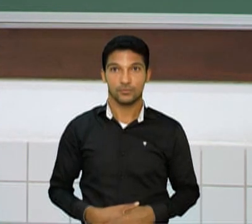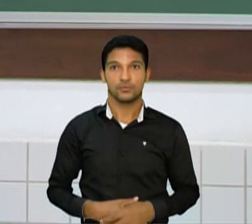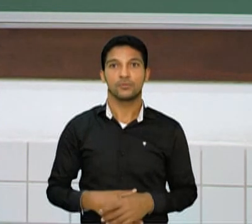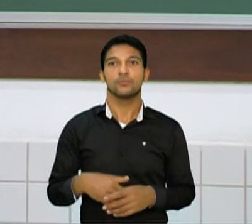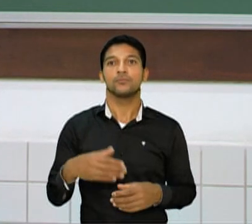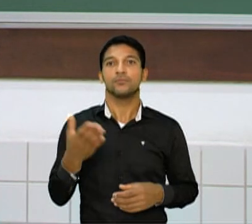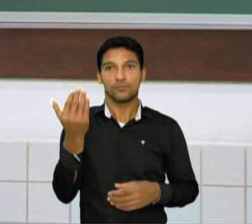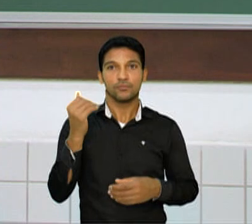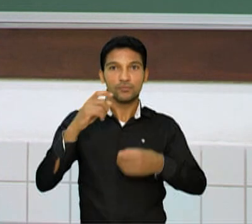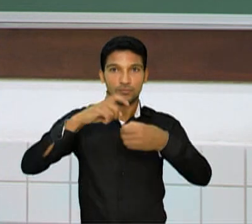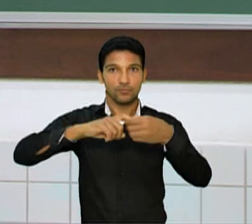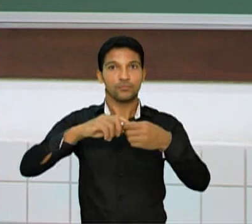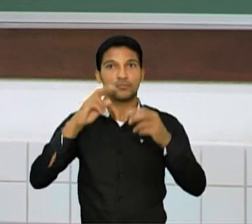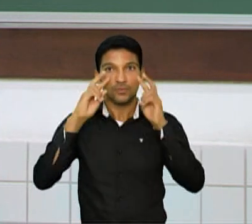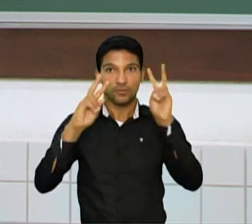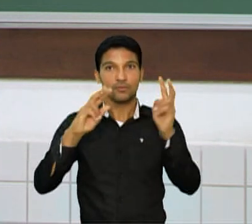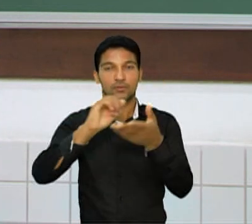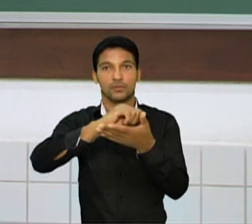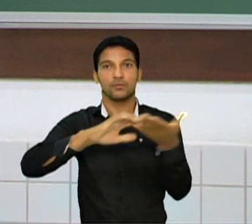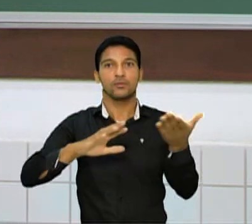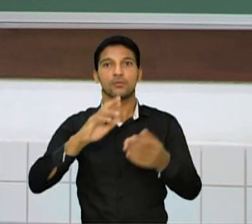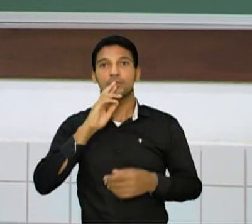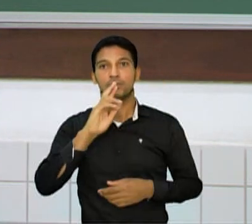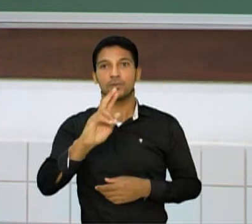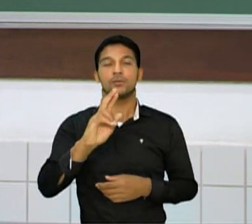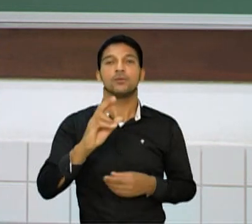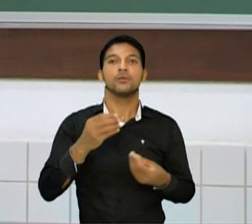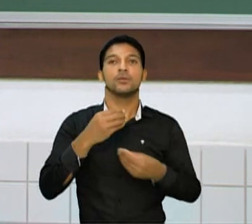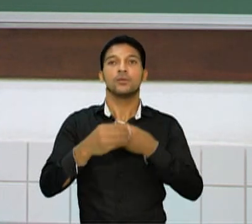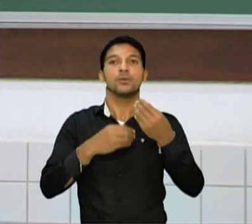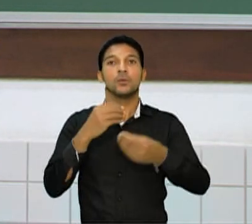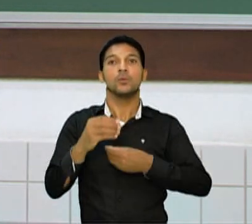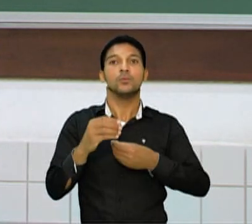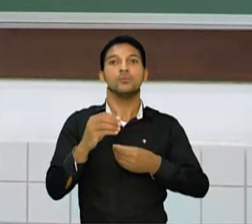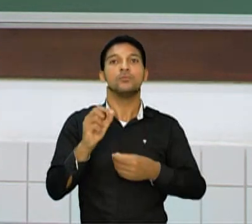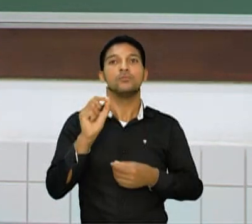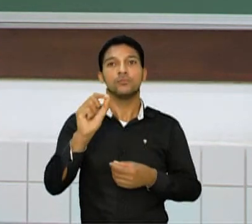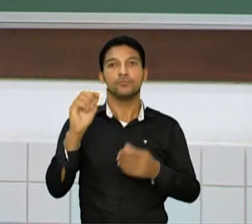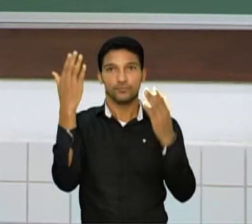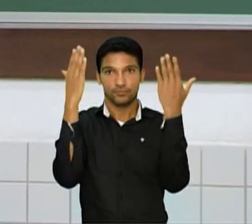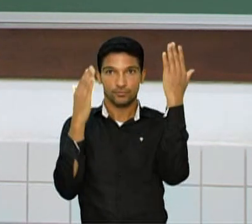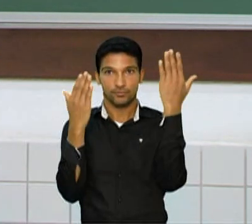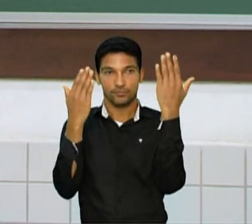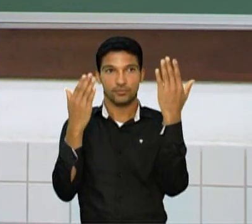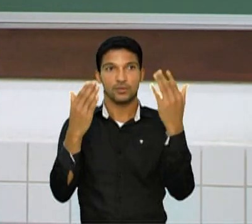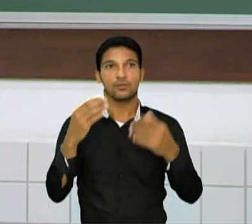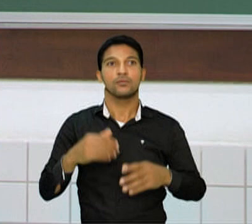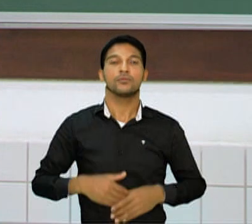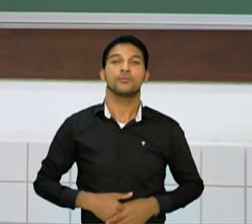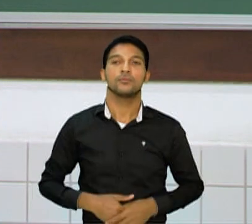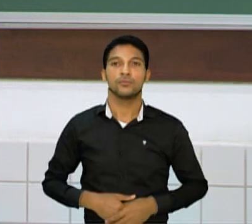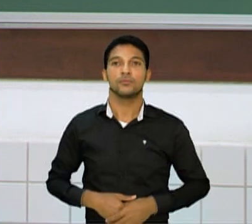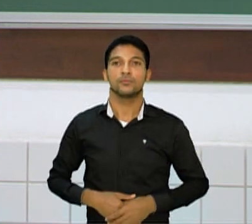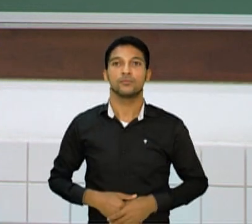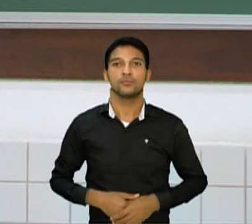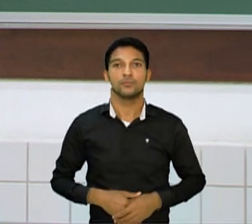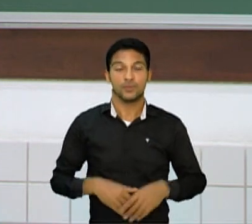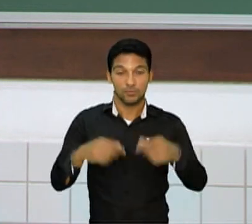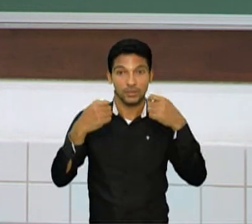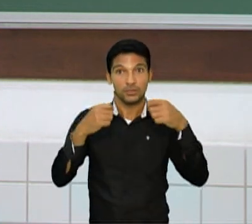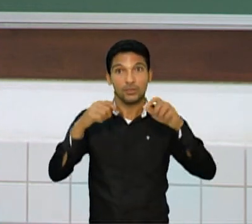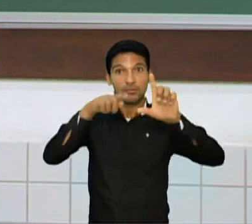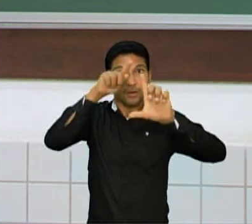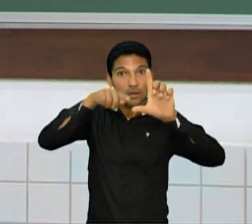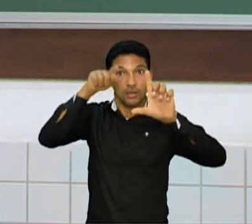vamos retomar a atividade. Dentro, então, do que é solicitado a vocês, temos aqui a construção, só que devemos observar o